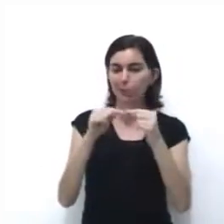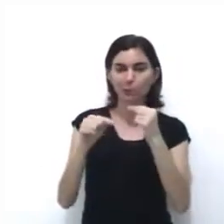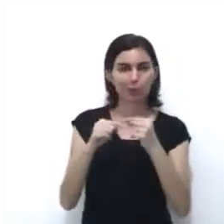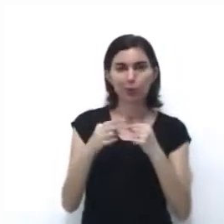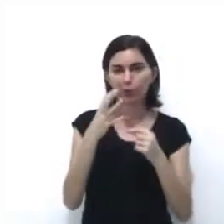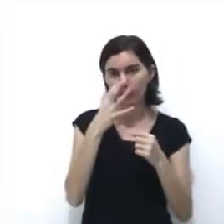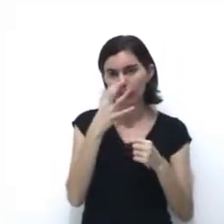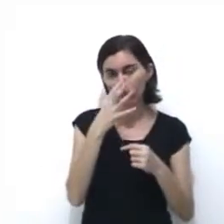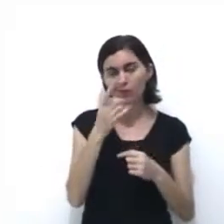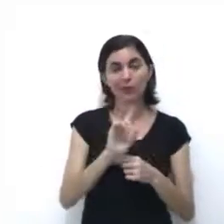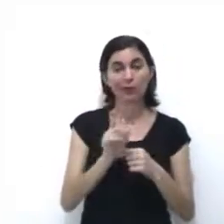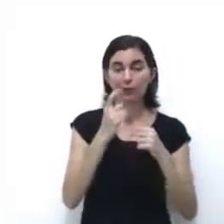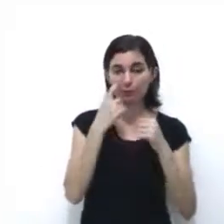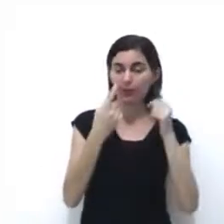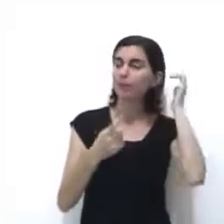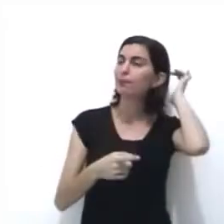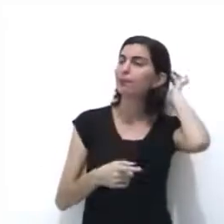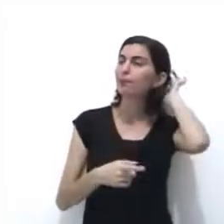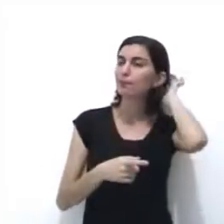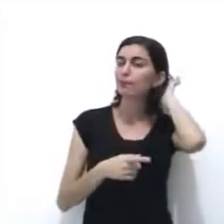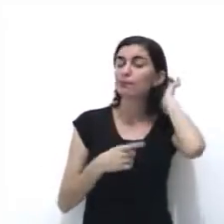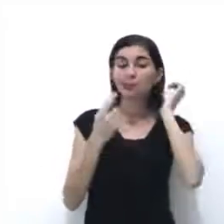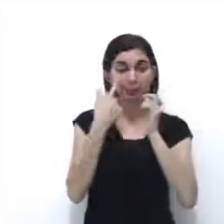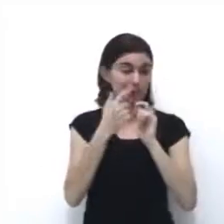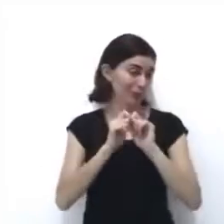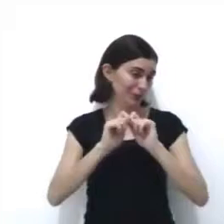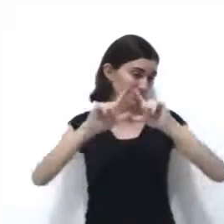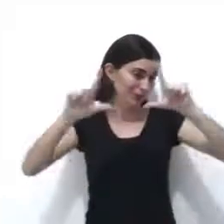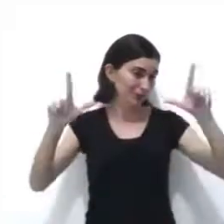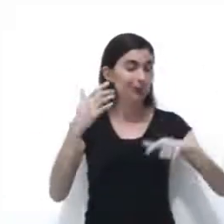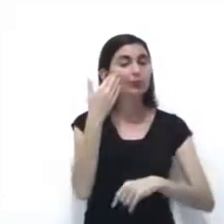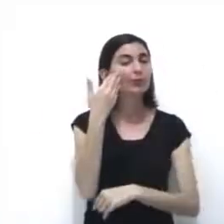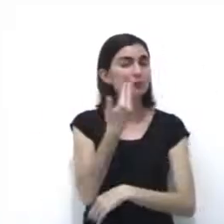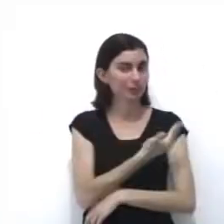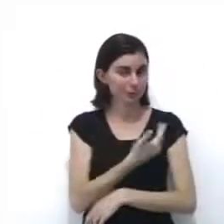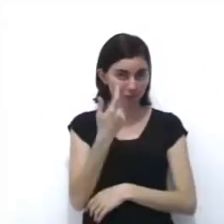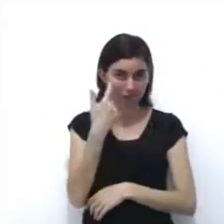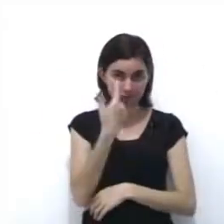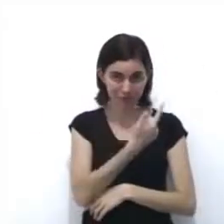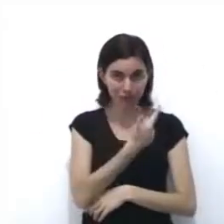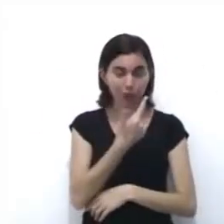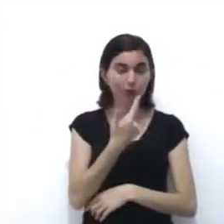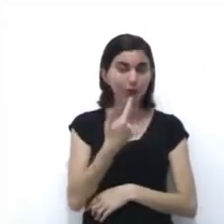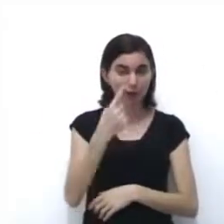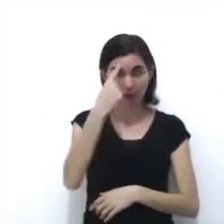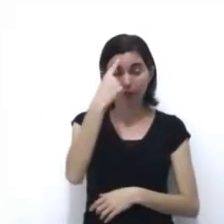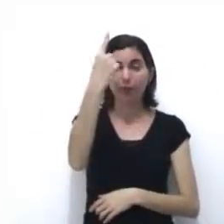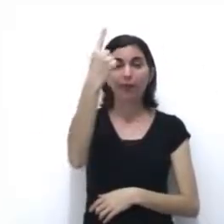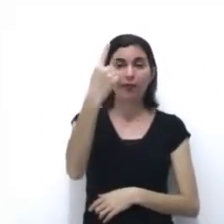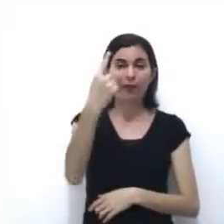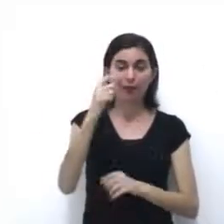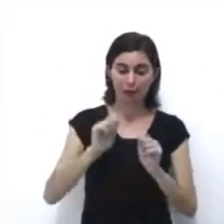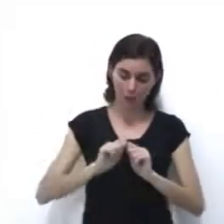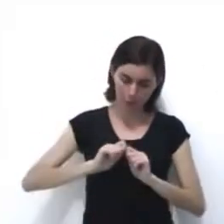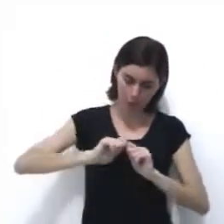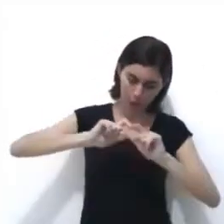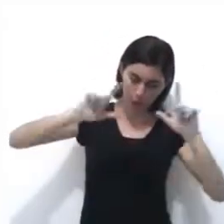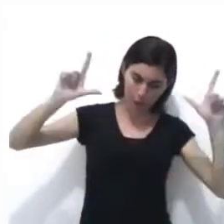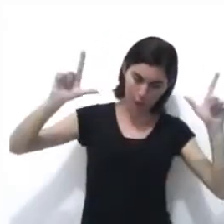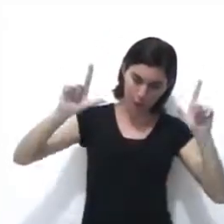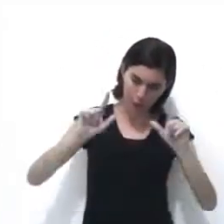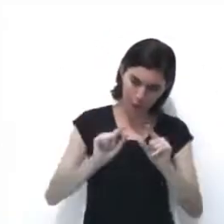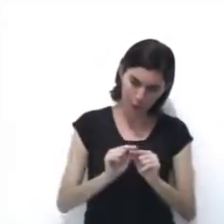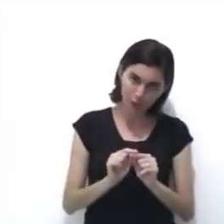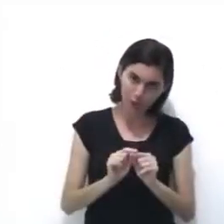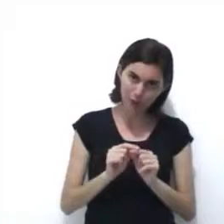foram observadas. Olha só, conforme aparece então aí na sua telinha. Tá vendo aí a ideia de ampliação